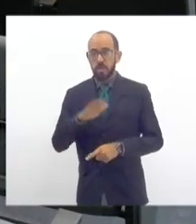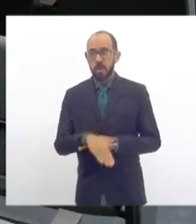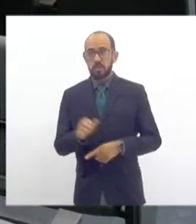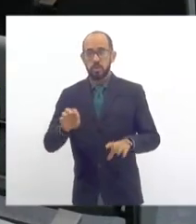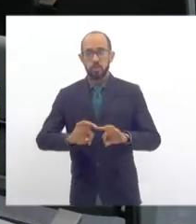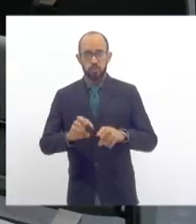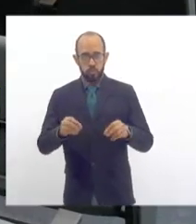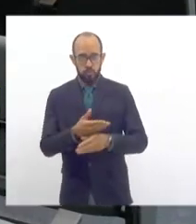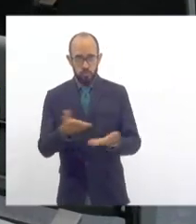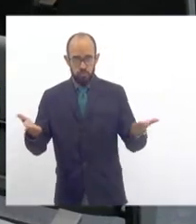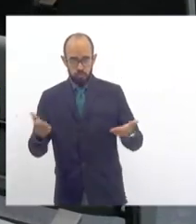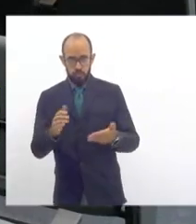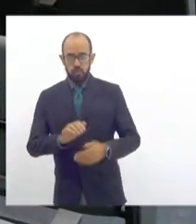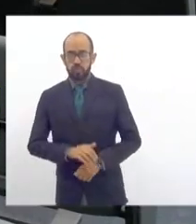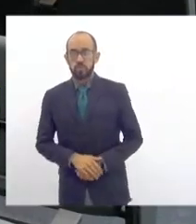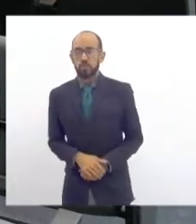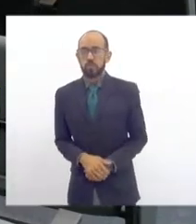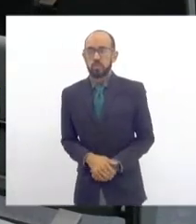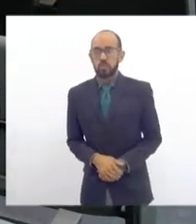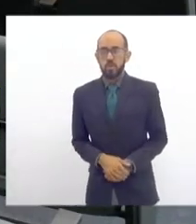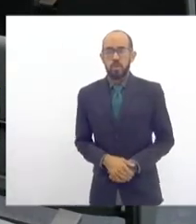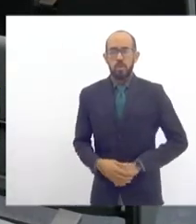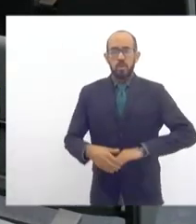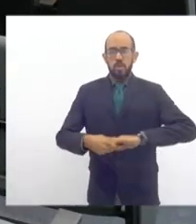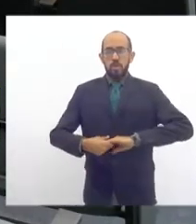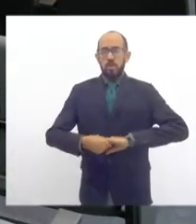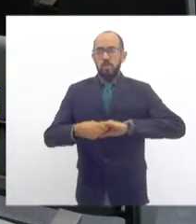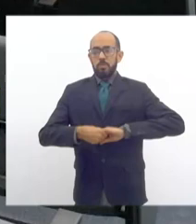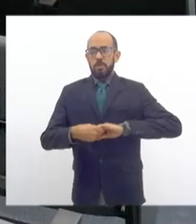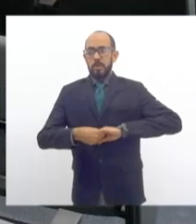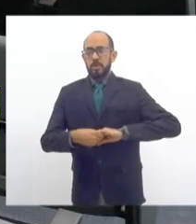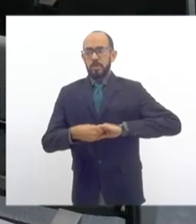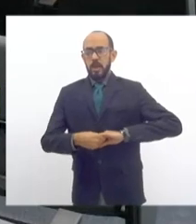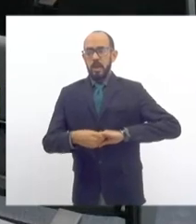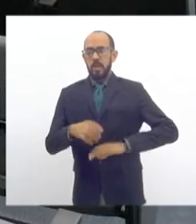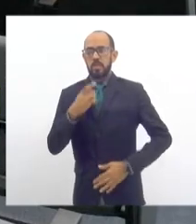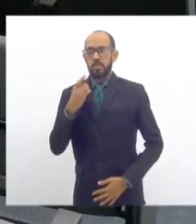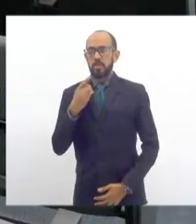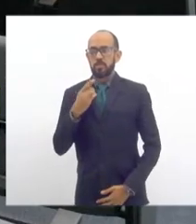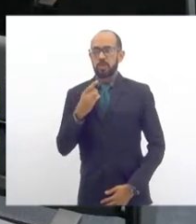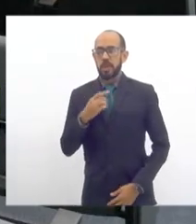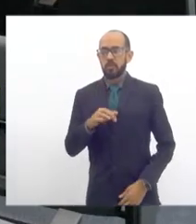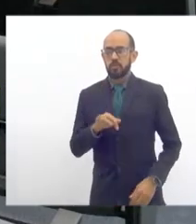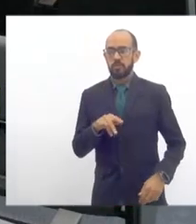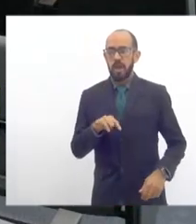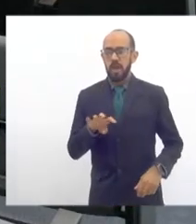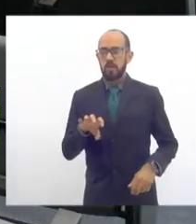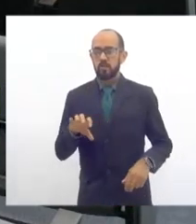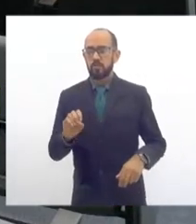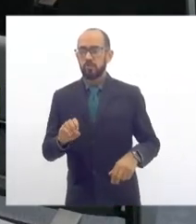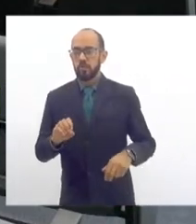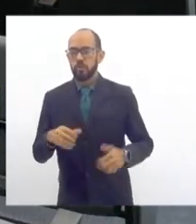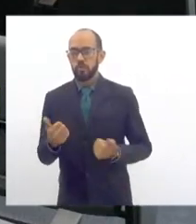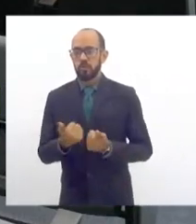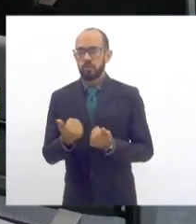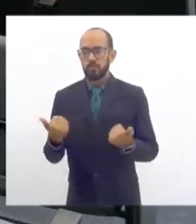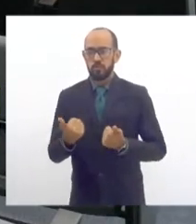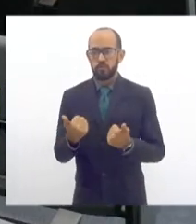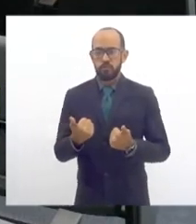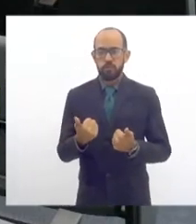Boa tarde a todos. Quero saudar o deputado Flávio Serafini, vice-presidente da Comissão de Servidores